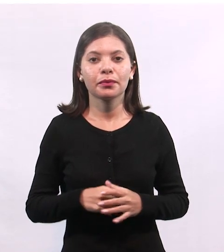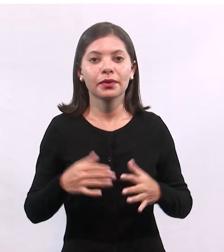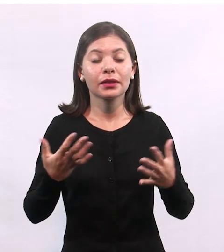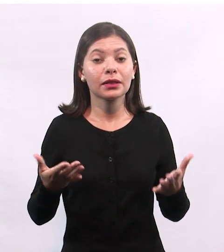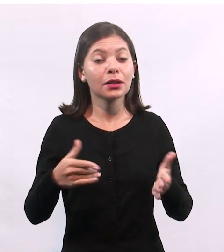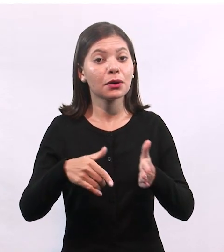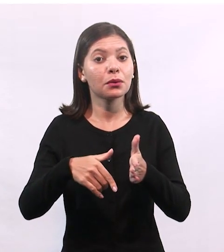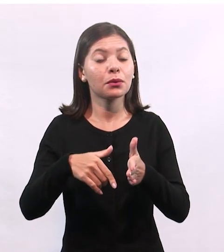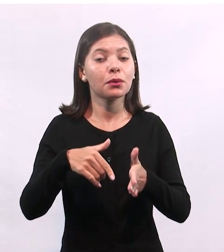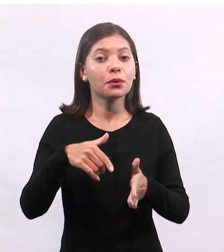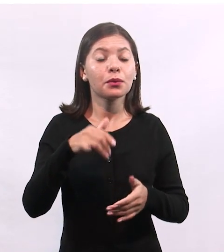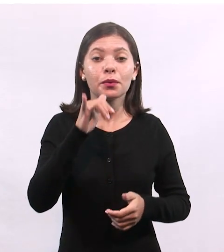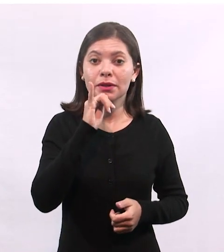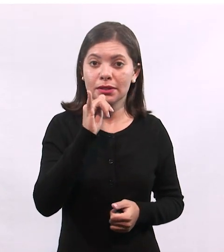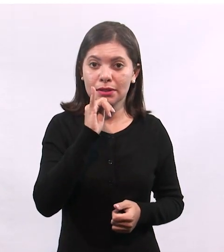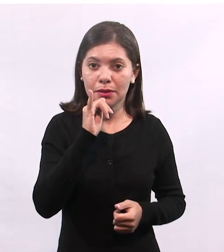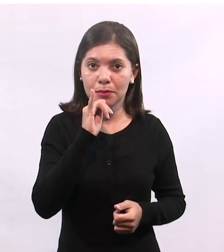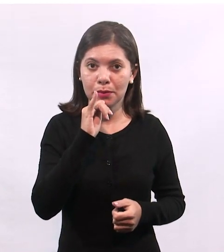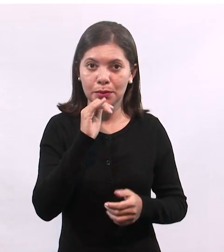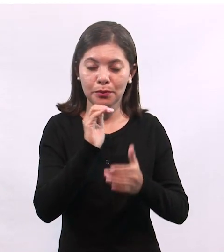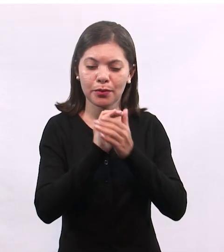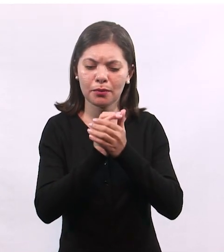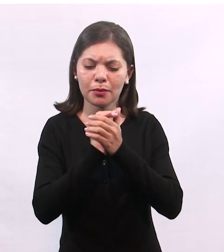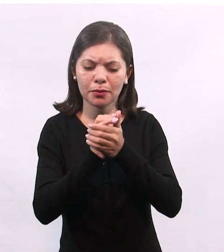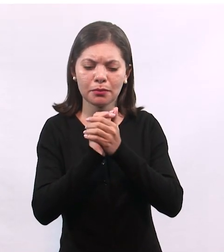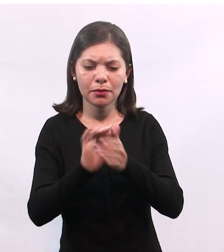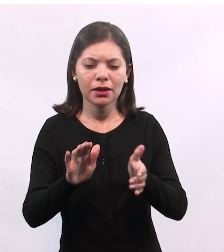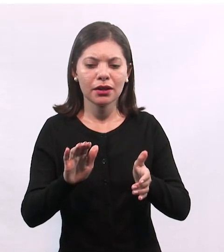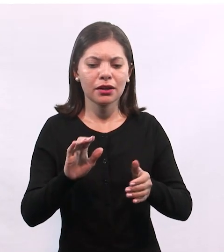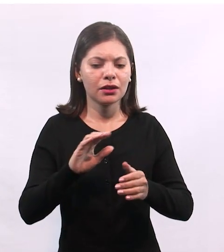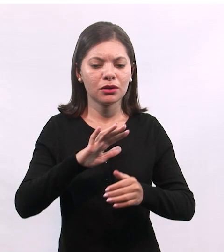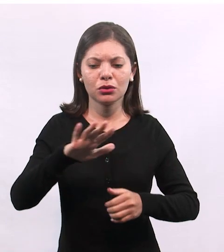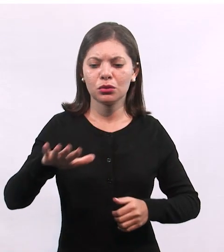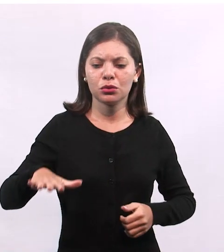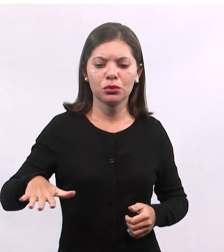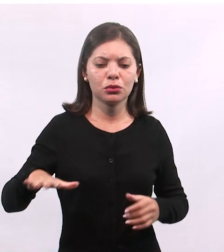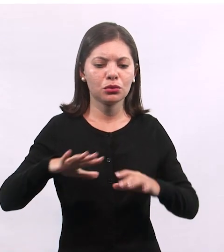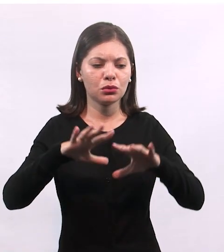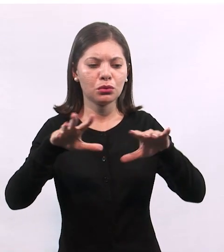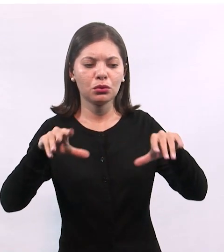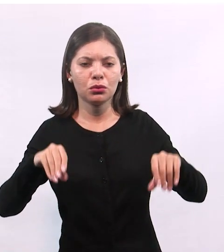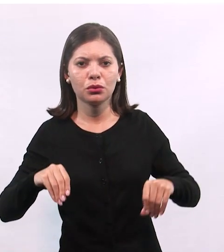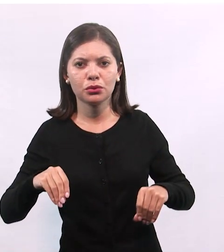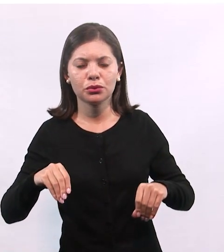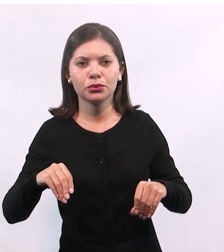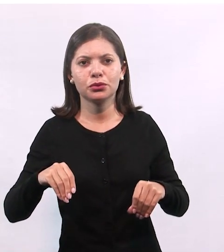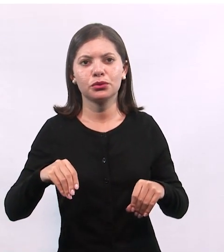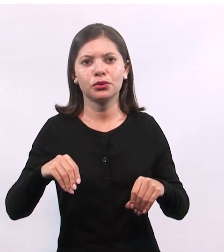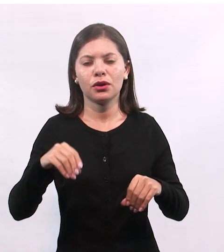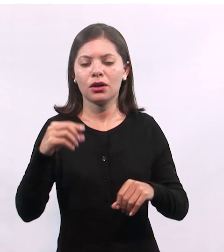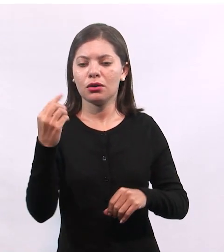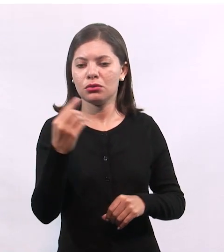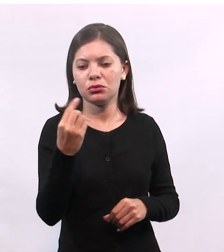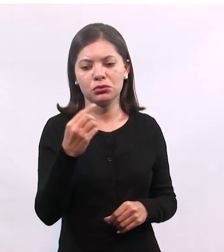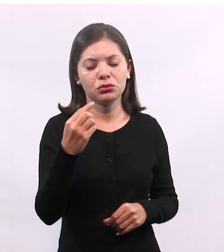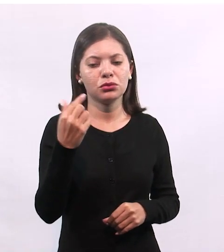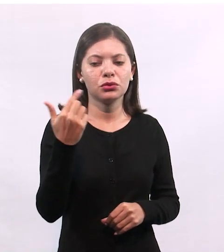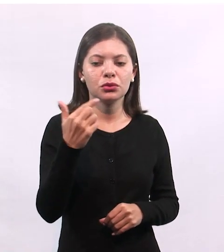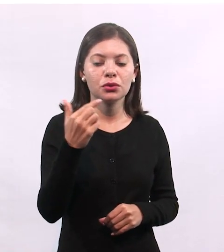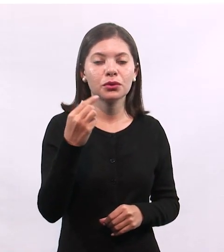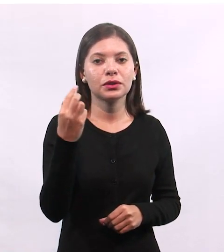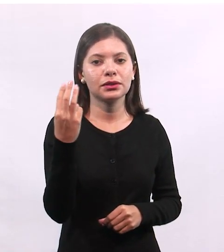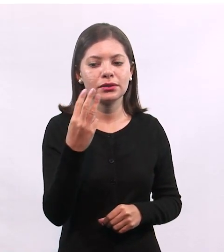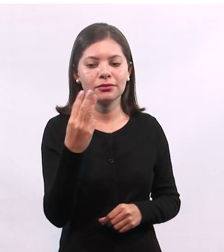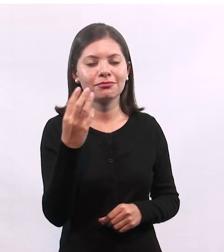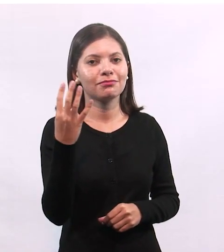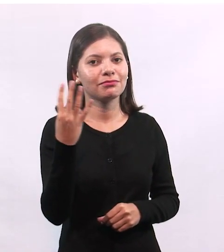então o exemplo do dado todos os pontos amostrais do meu espaço amostral seja sair um seja